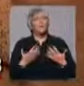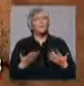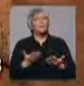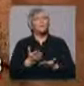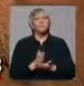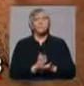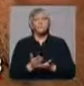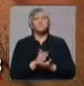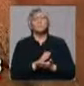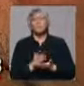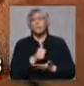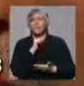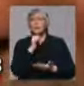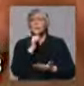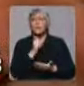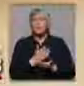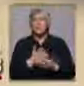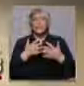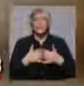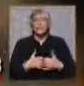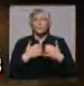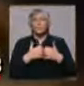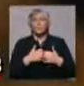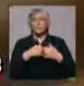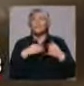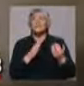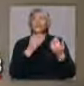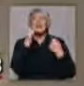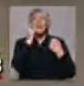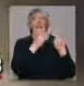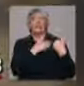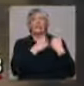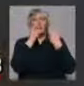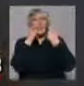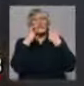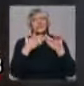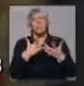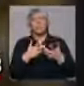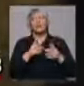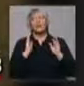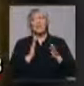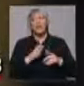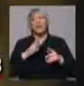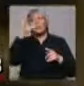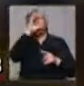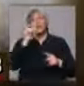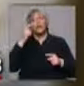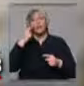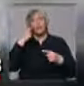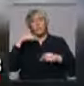caminho que traçou. Quer apurar responsabilidades. As mesmas que soube agora, o Ministério Público está a averiguar.